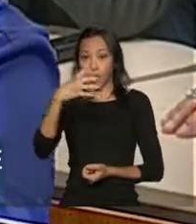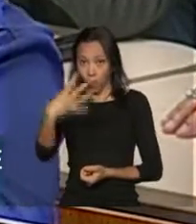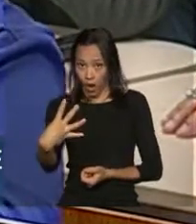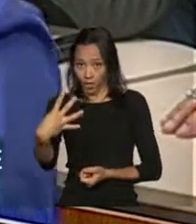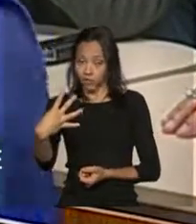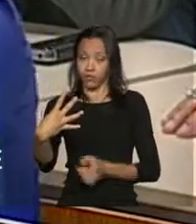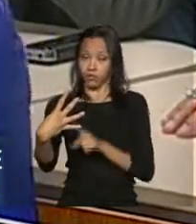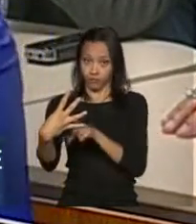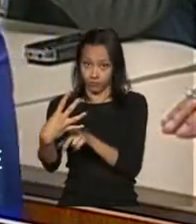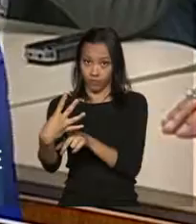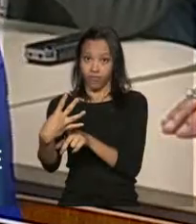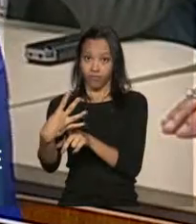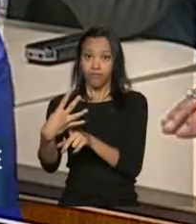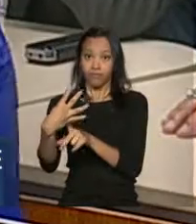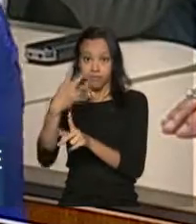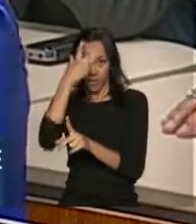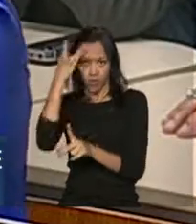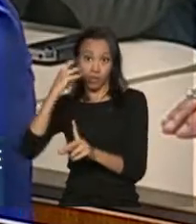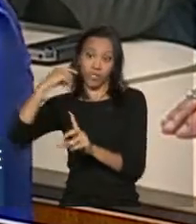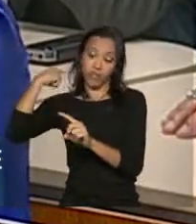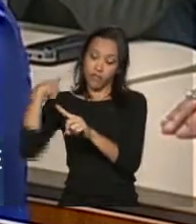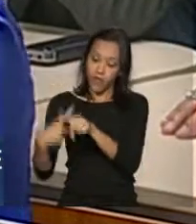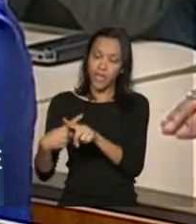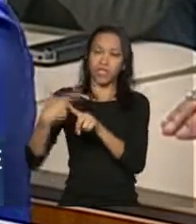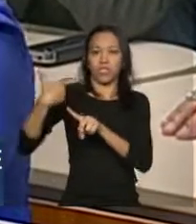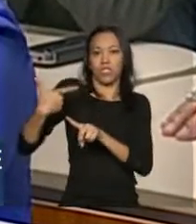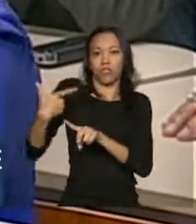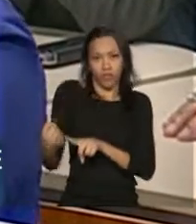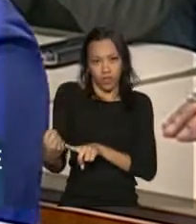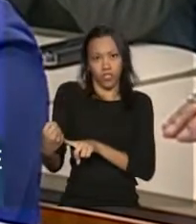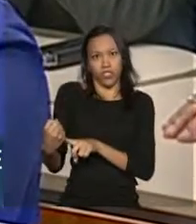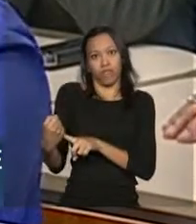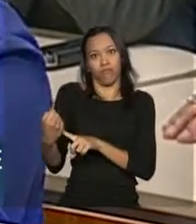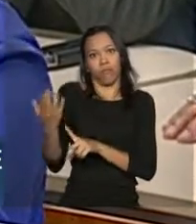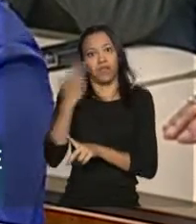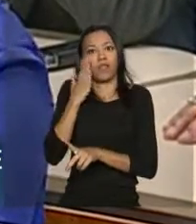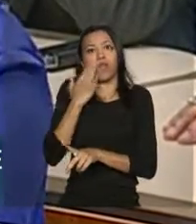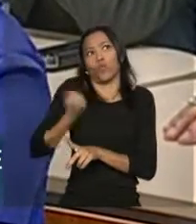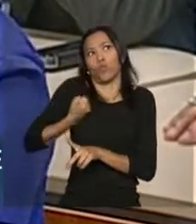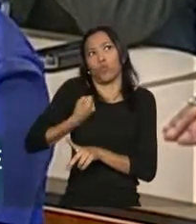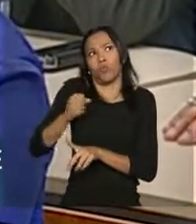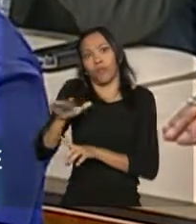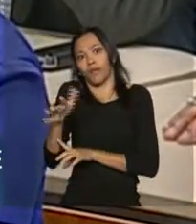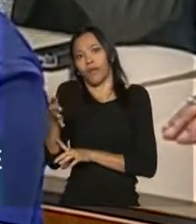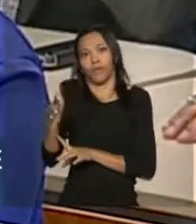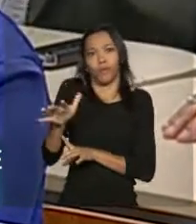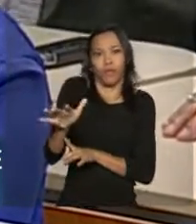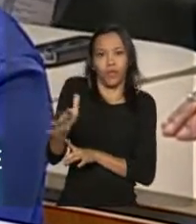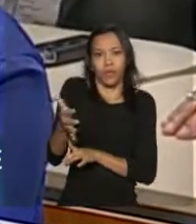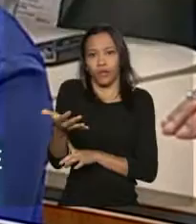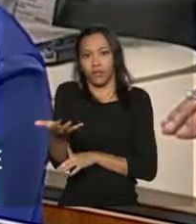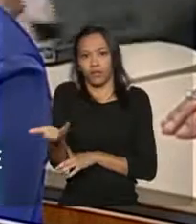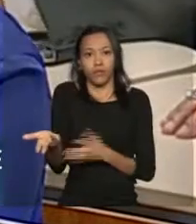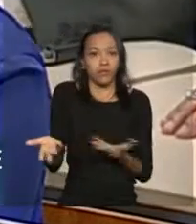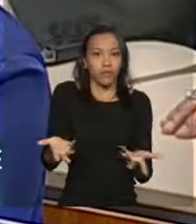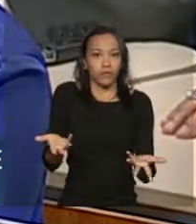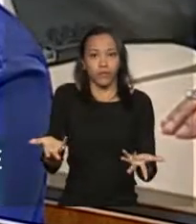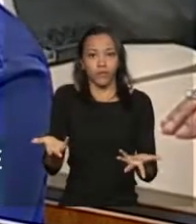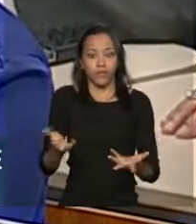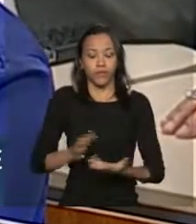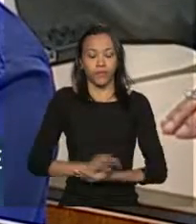204 casos para fazer uma estimativa e multiplicar por 20 para sair por um número mais ou menos?